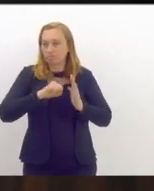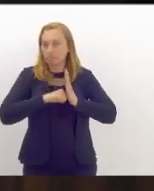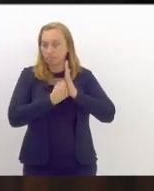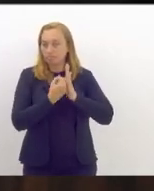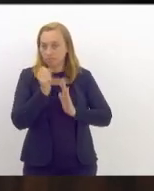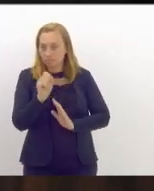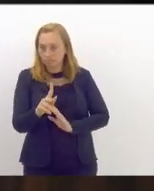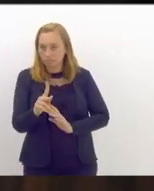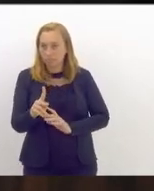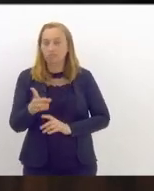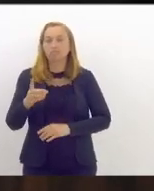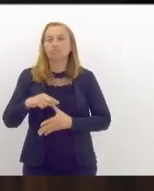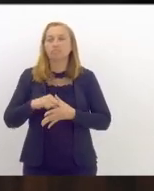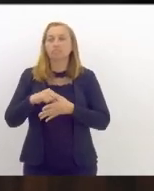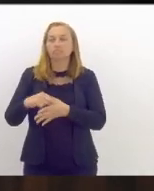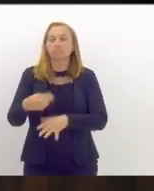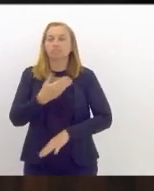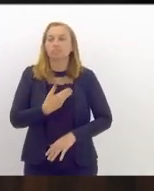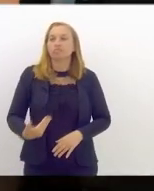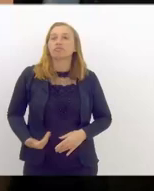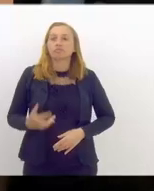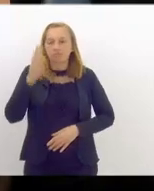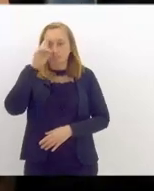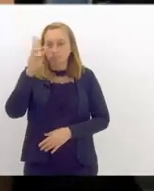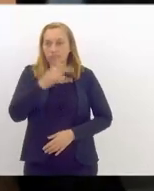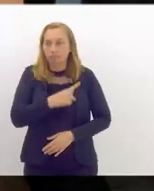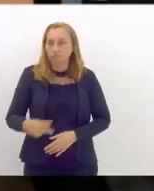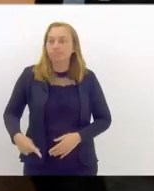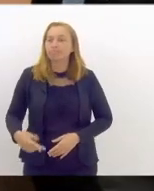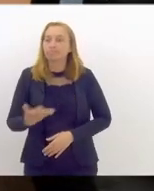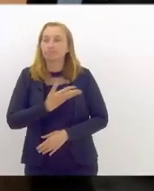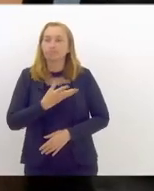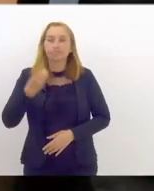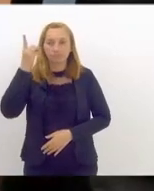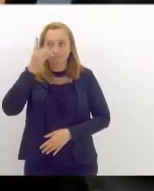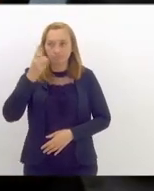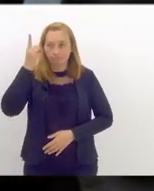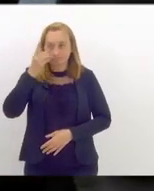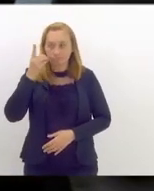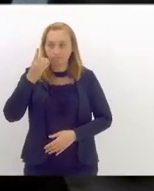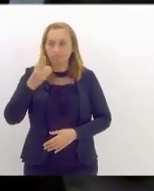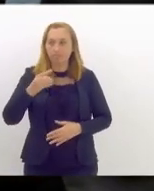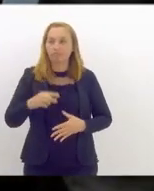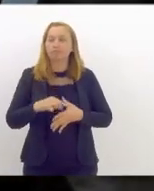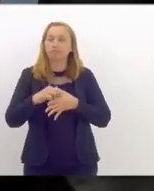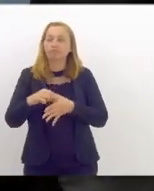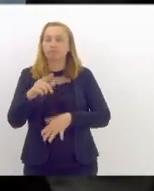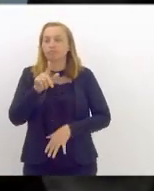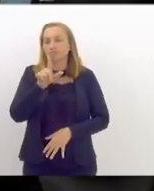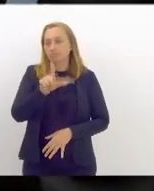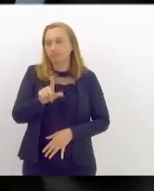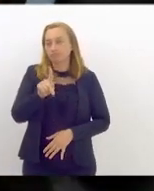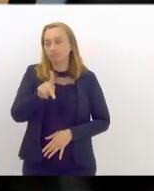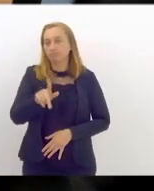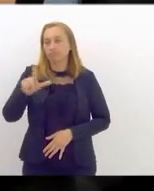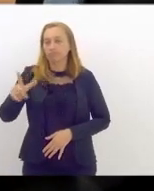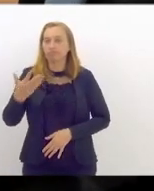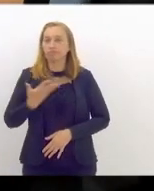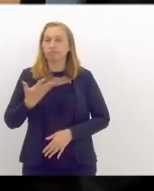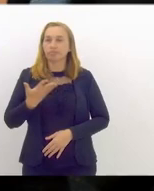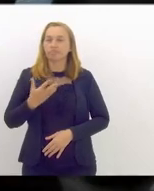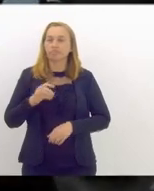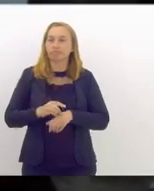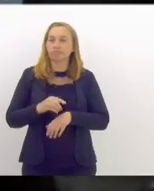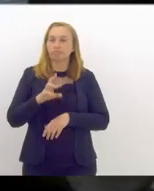vê o líder do governo senhor presidente o colega deputados e deputada líder do pl meu amigo Dr Serginho